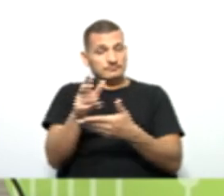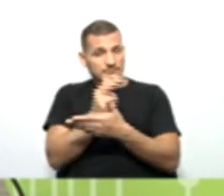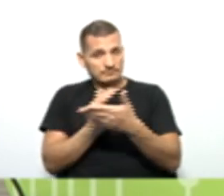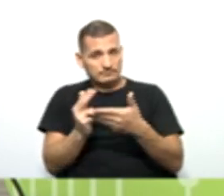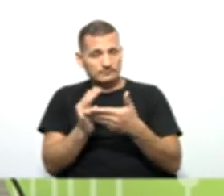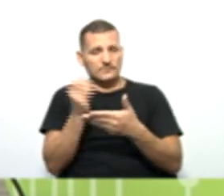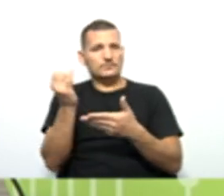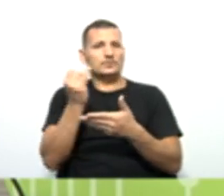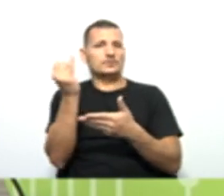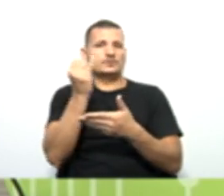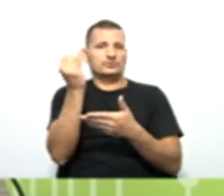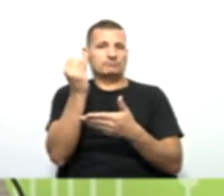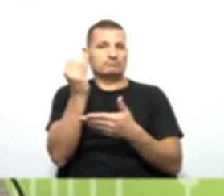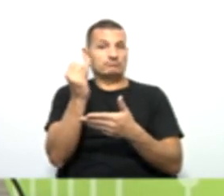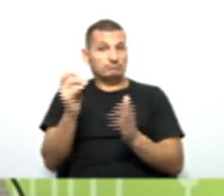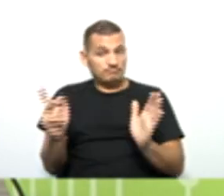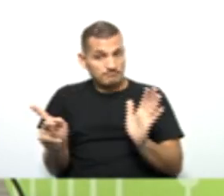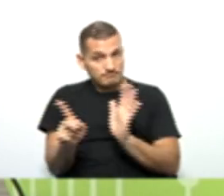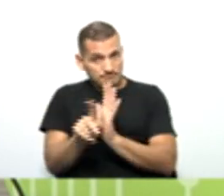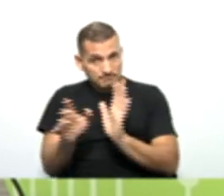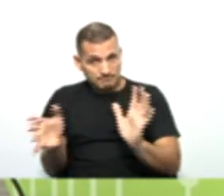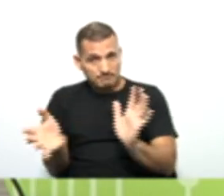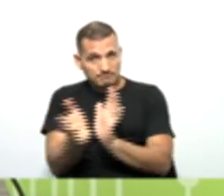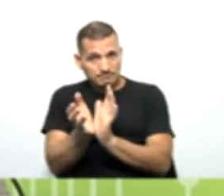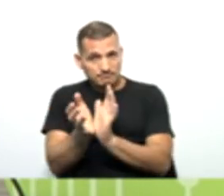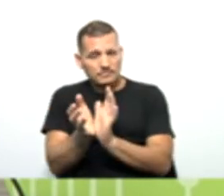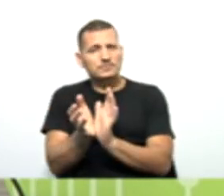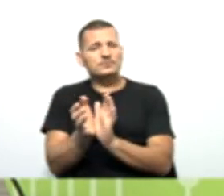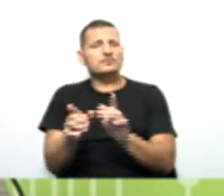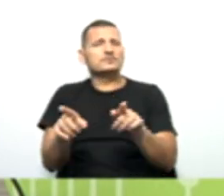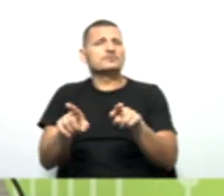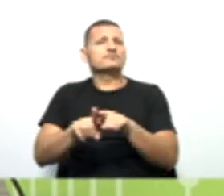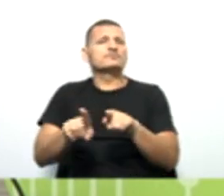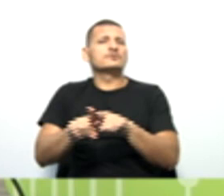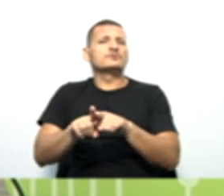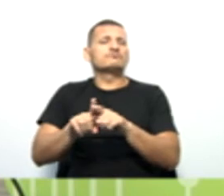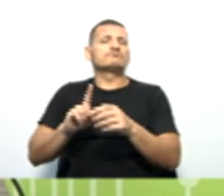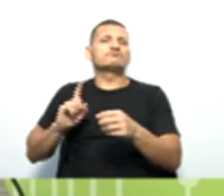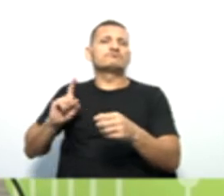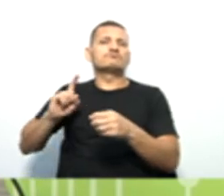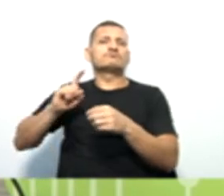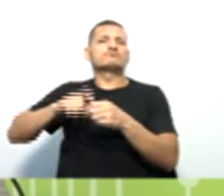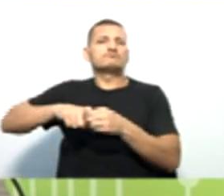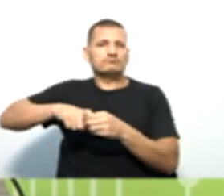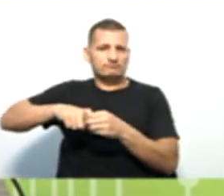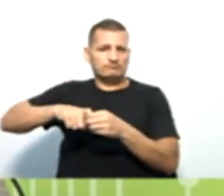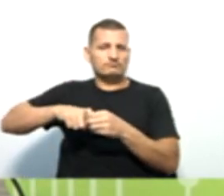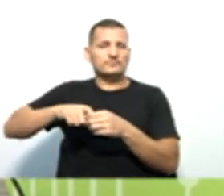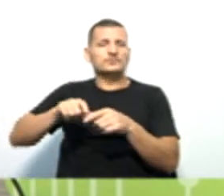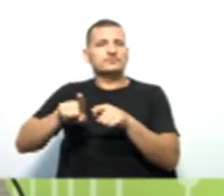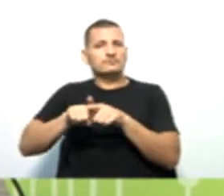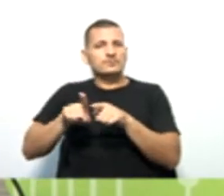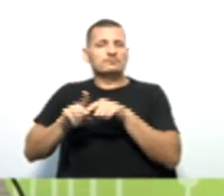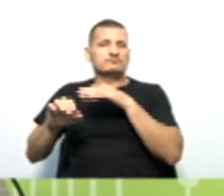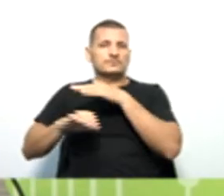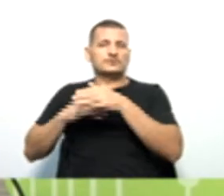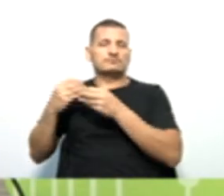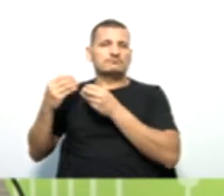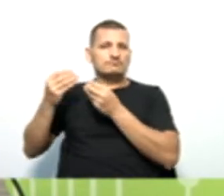para a equipe que está fazendo a execução, como para os patrocinadores e também, gente, para os fornecedores,